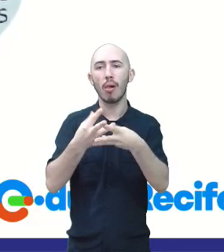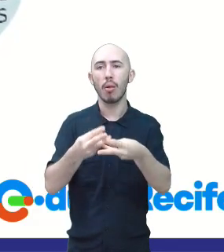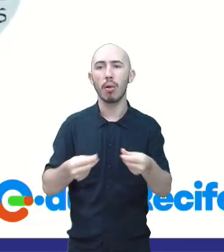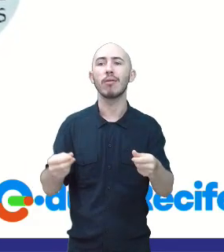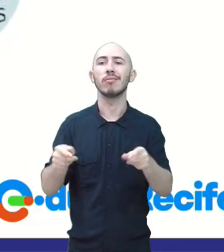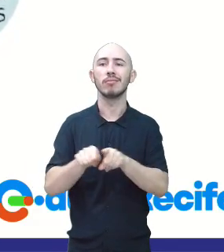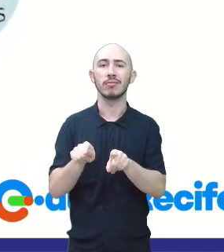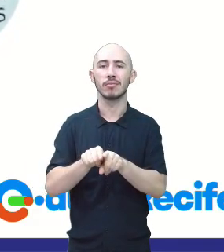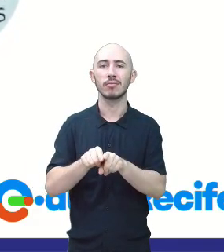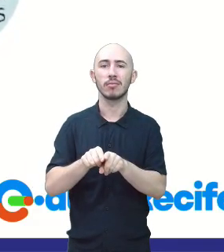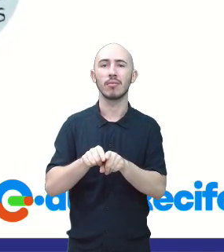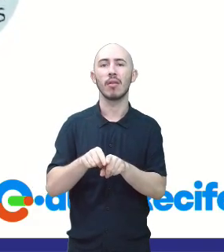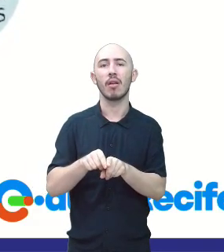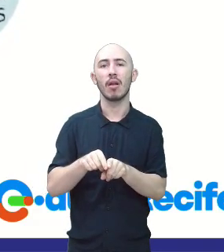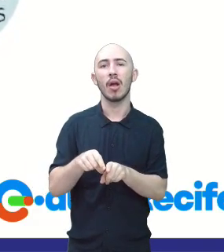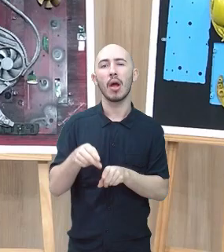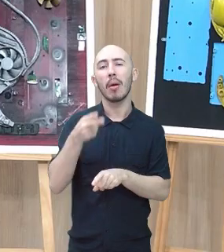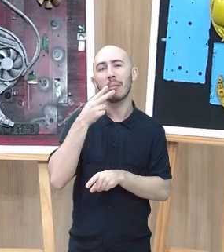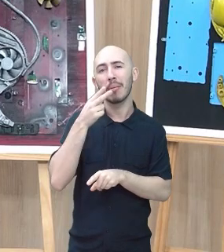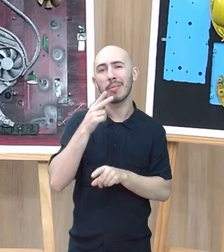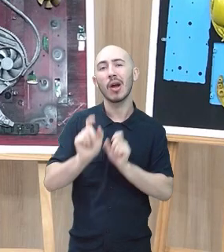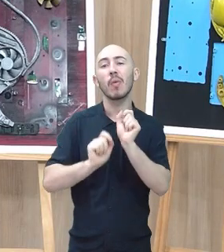de cigarro, 5 anos.